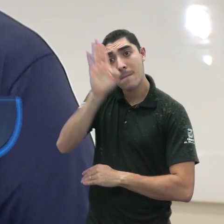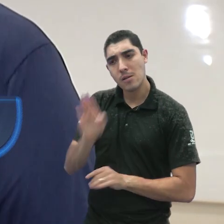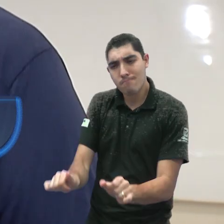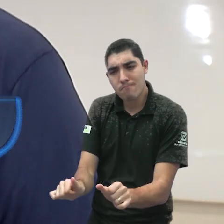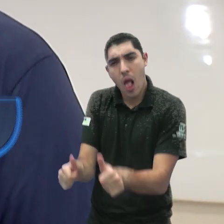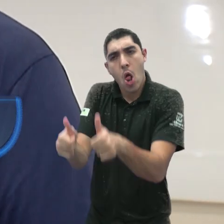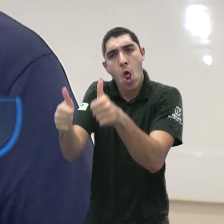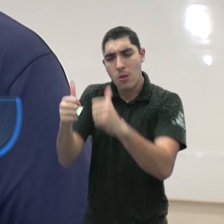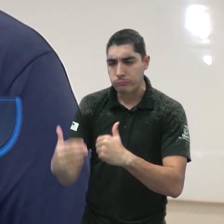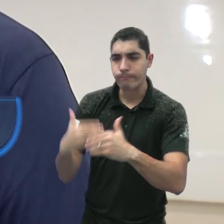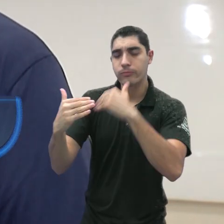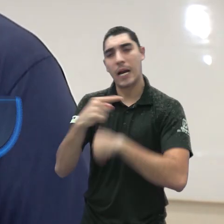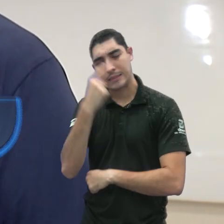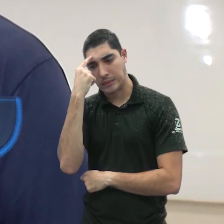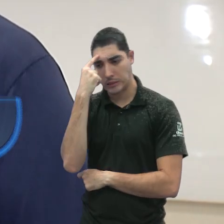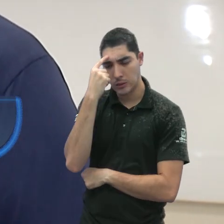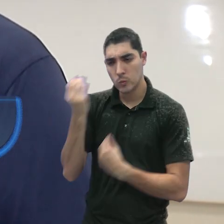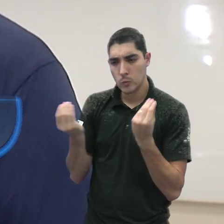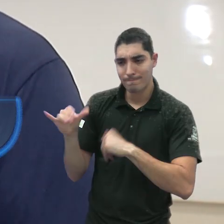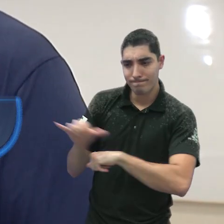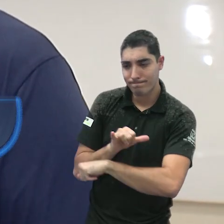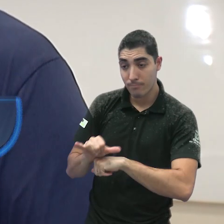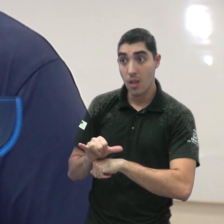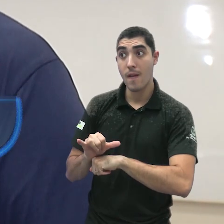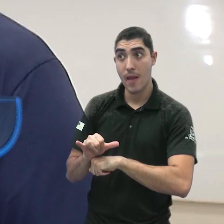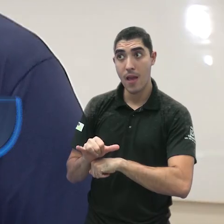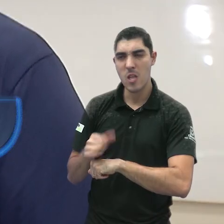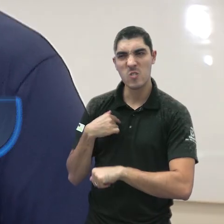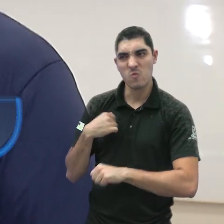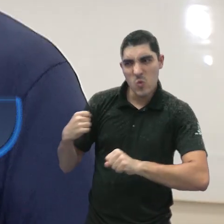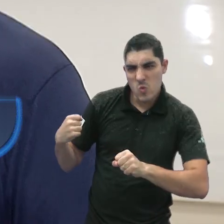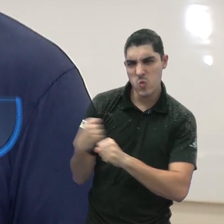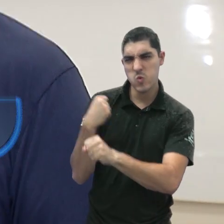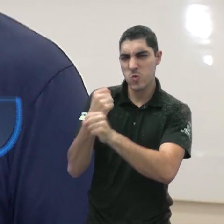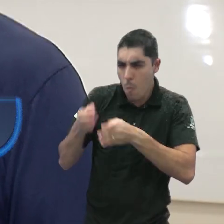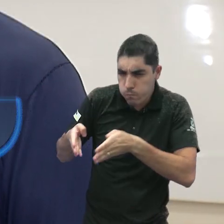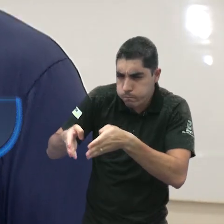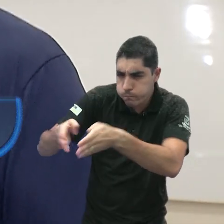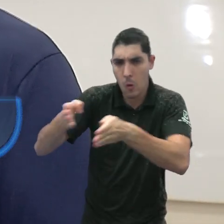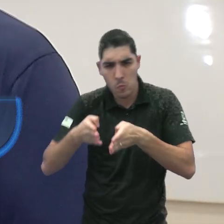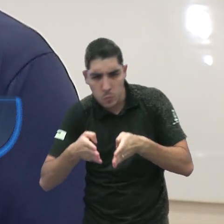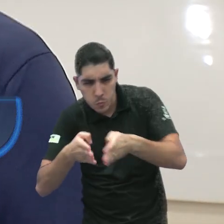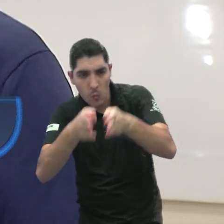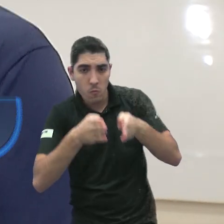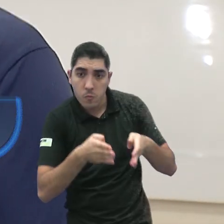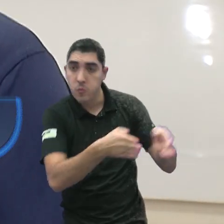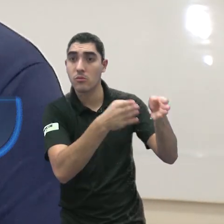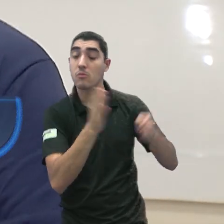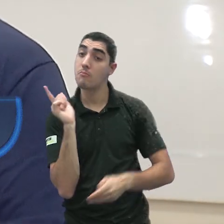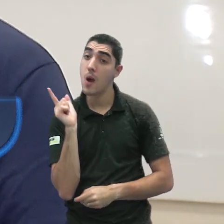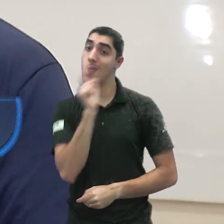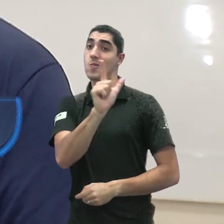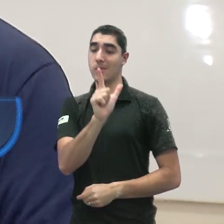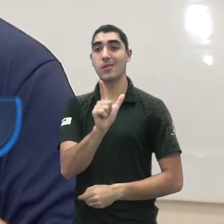o método, qual seria o meio ideal? Seria o sistema rodoviário nesse investimento que foi